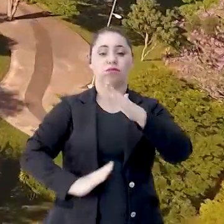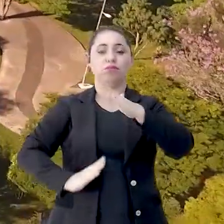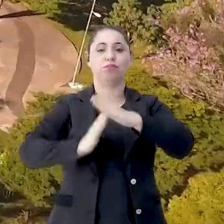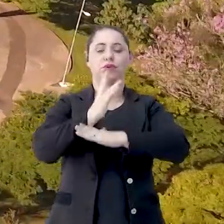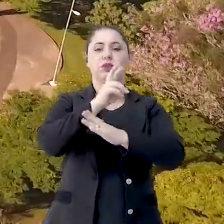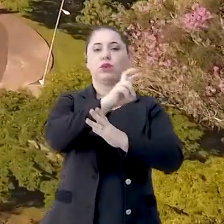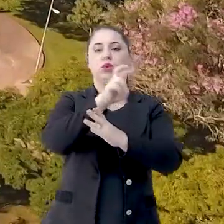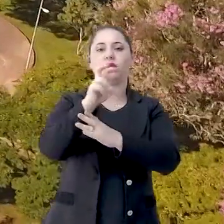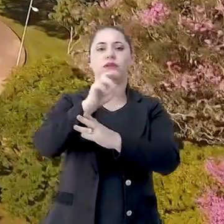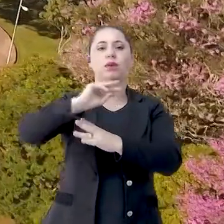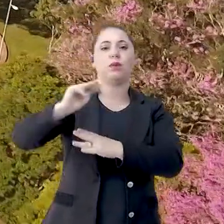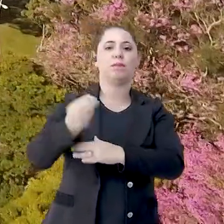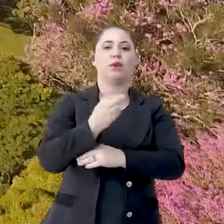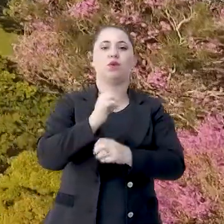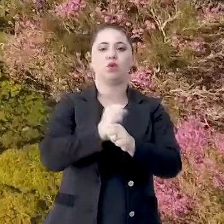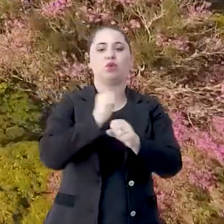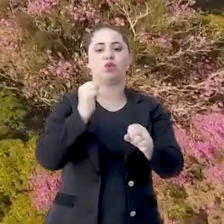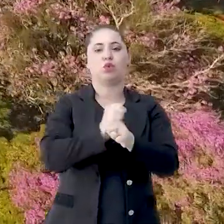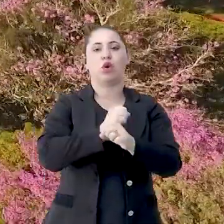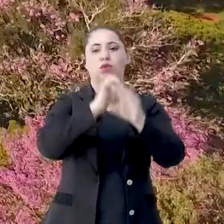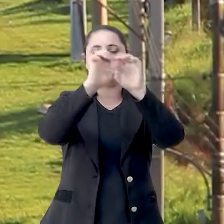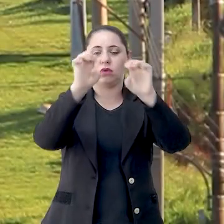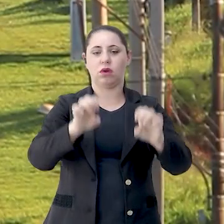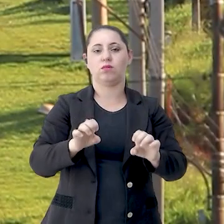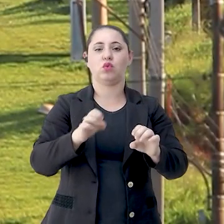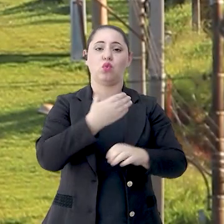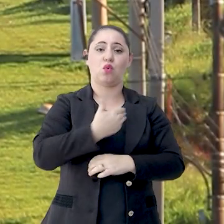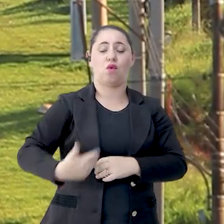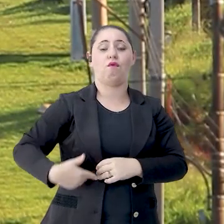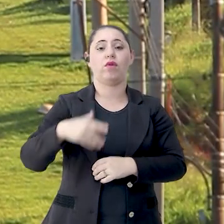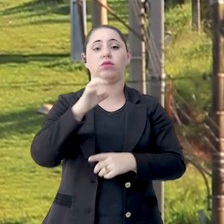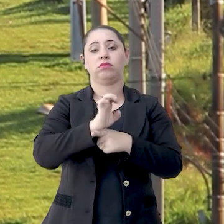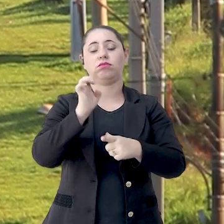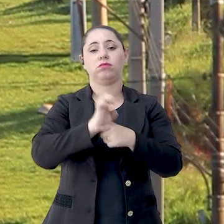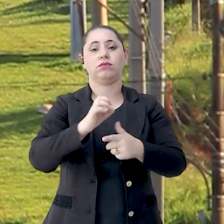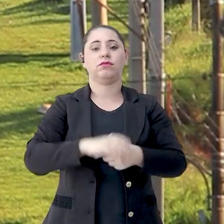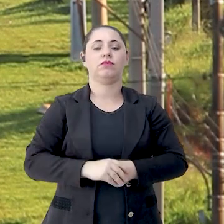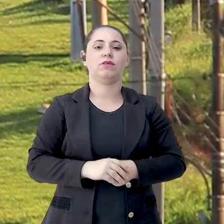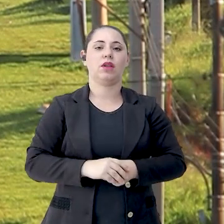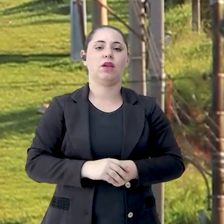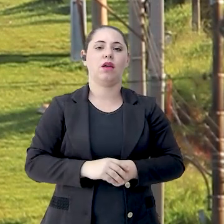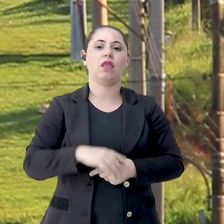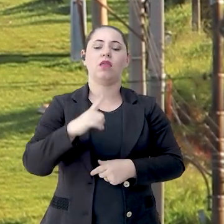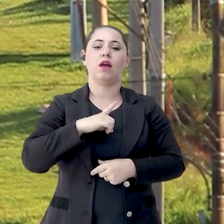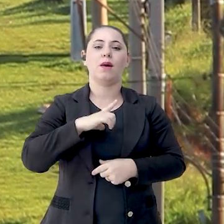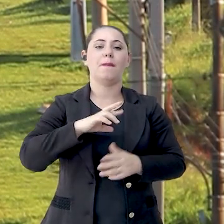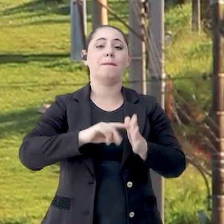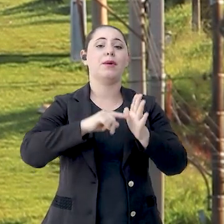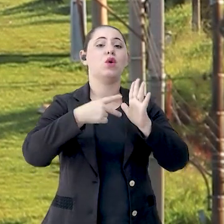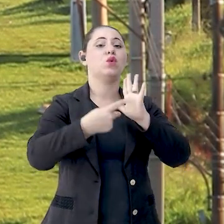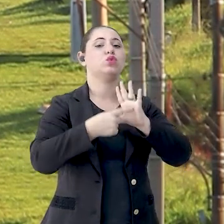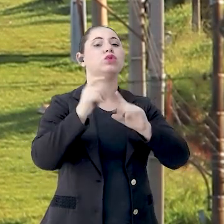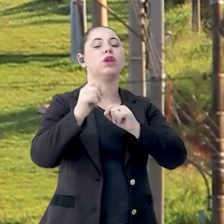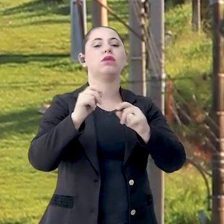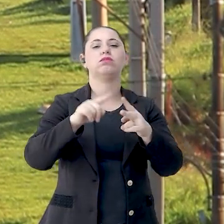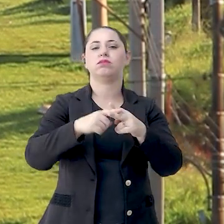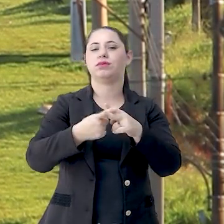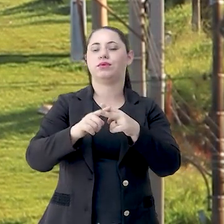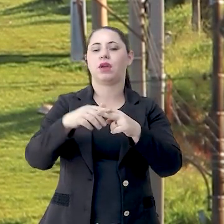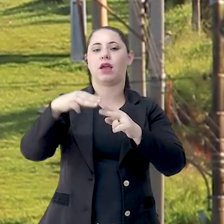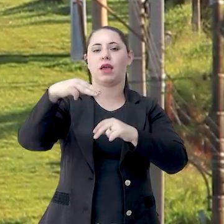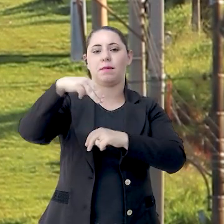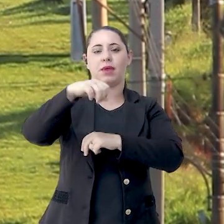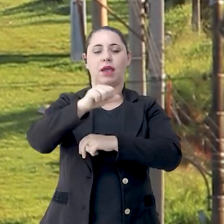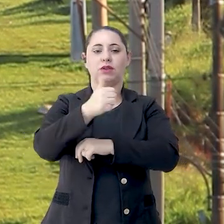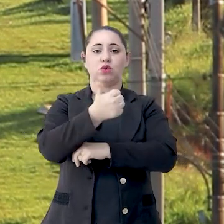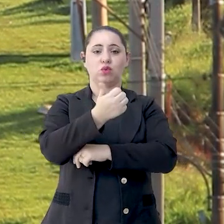infraestrutura do governo do estado. Entre as mais emblemáticas está a restauração da MS 156. Pela pista passam